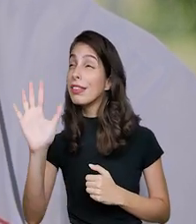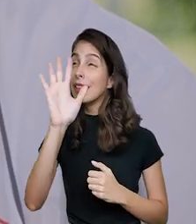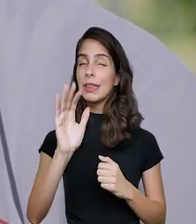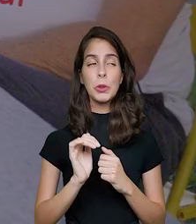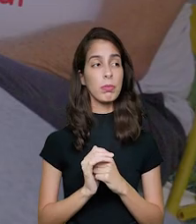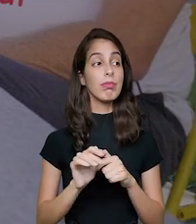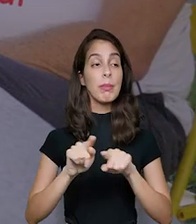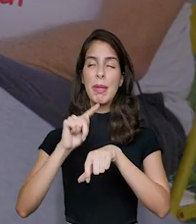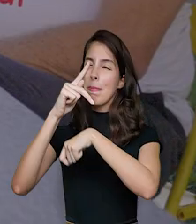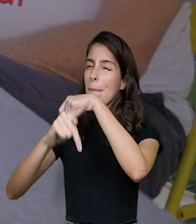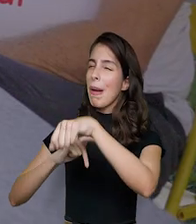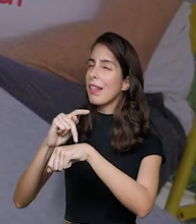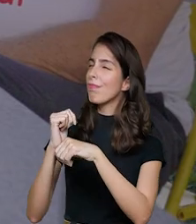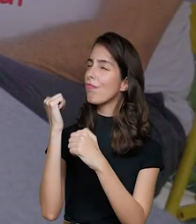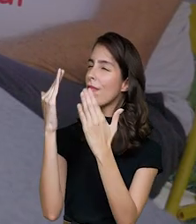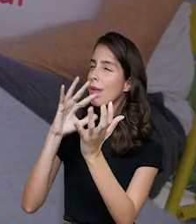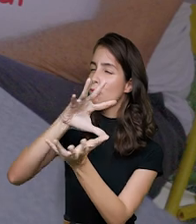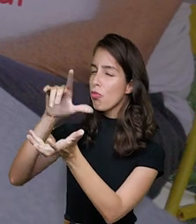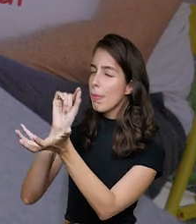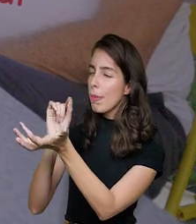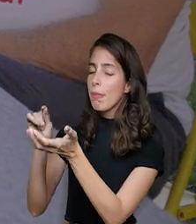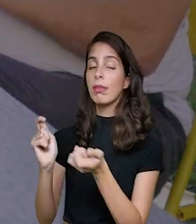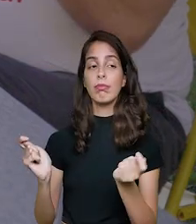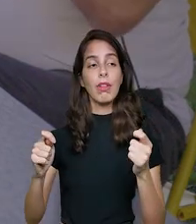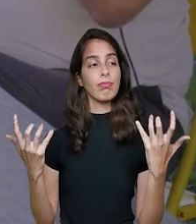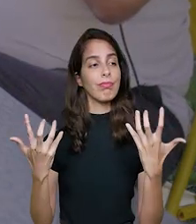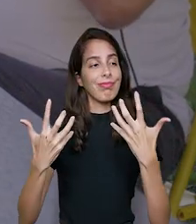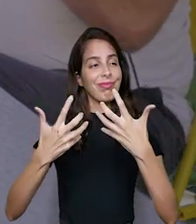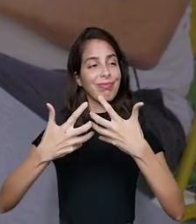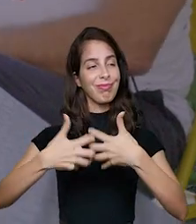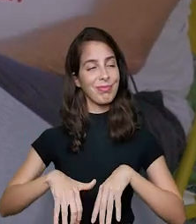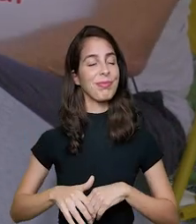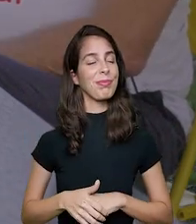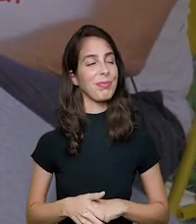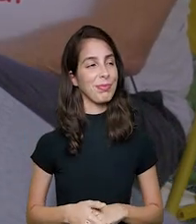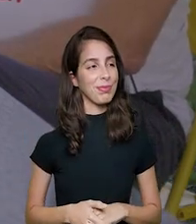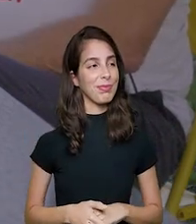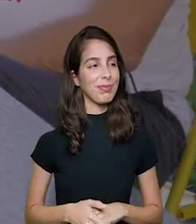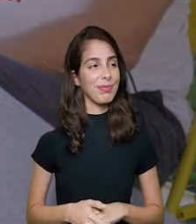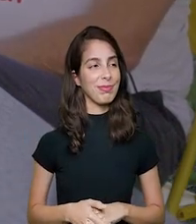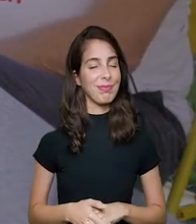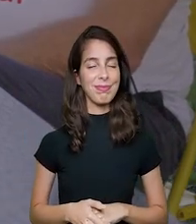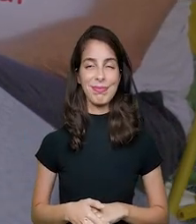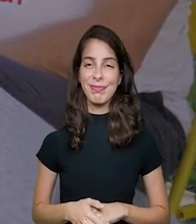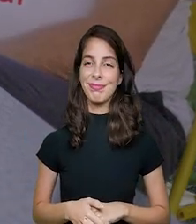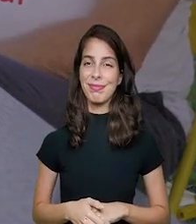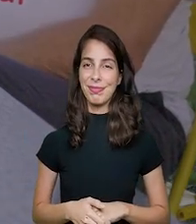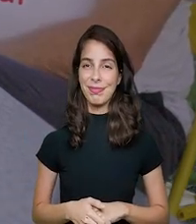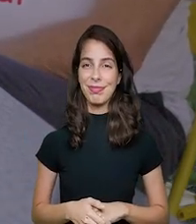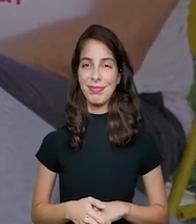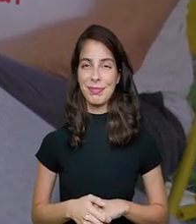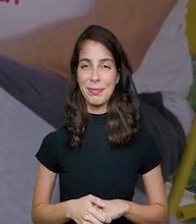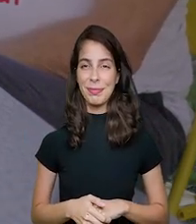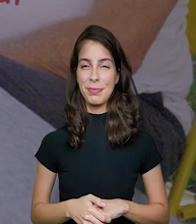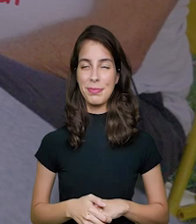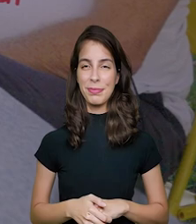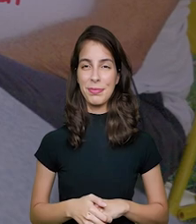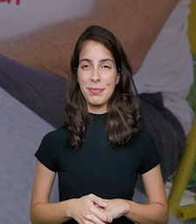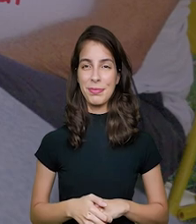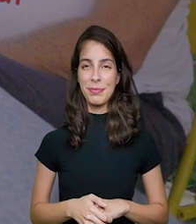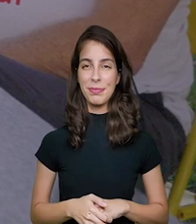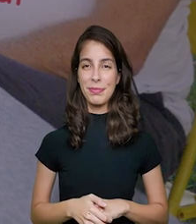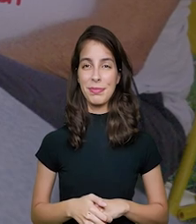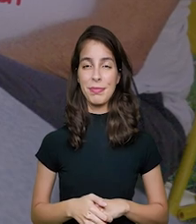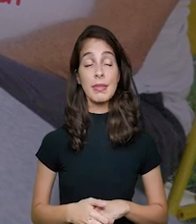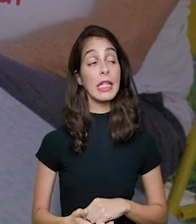internacionalização a gente traz a possibilidade de conhecer outr possibilidades né e